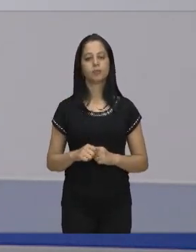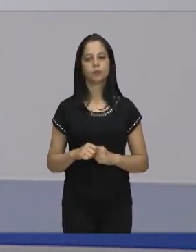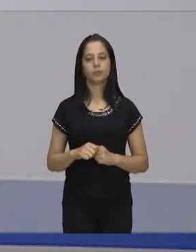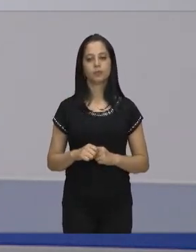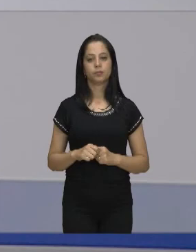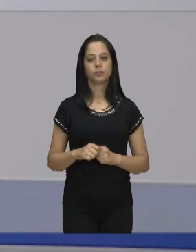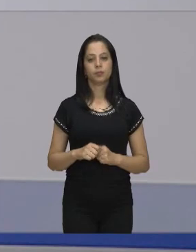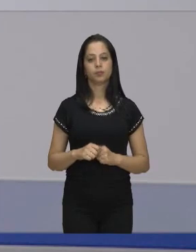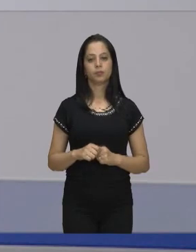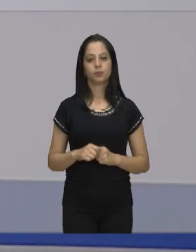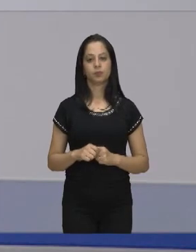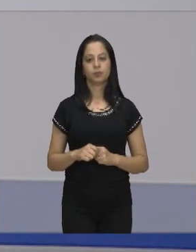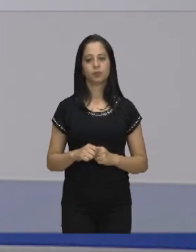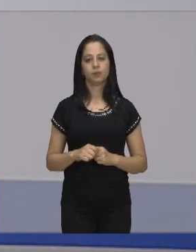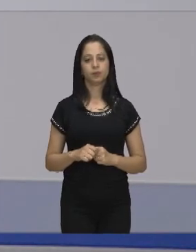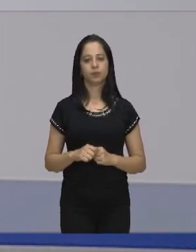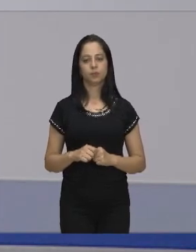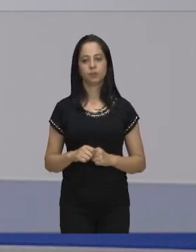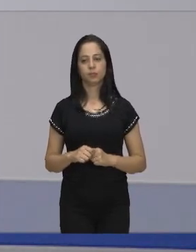de Alcântara,